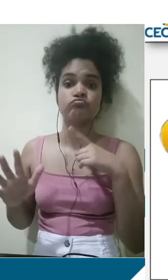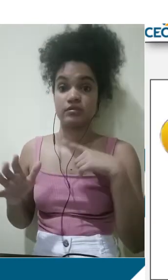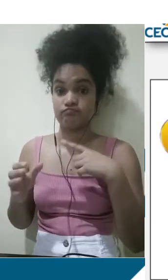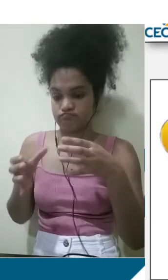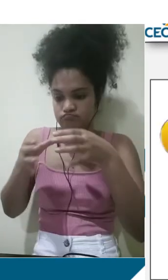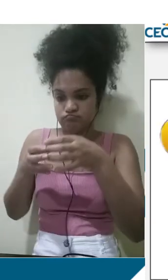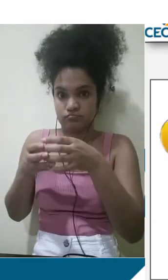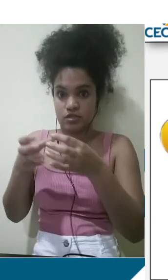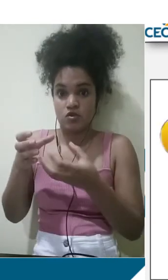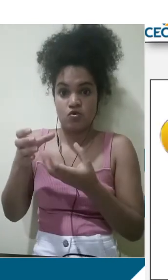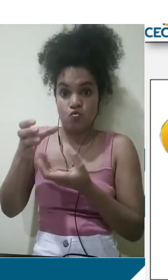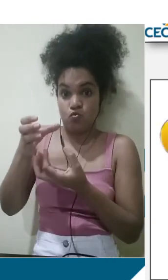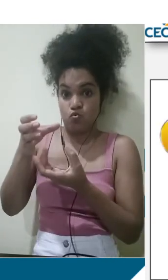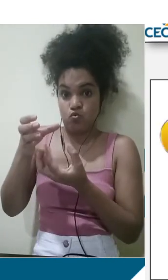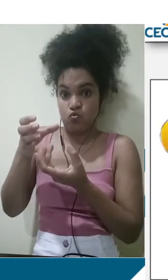eram aquecidos,